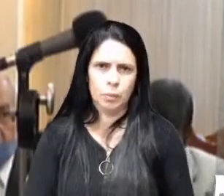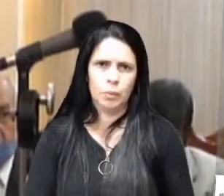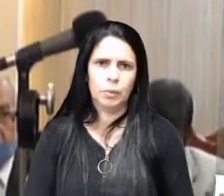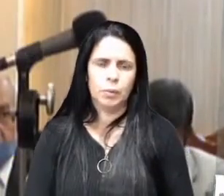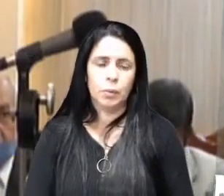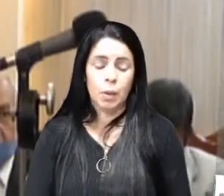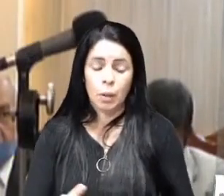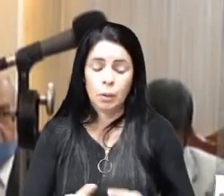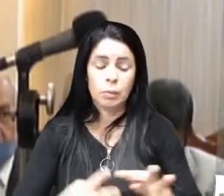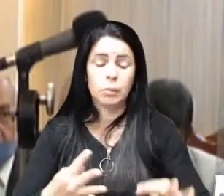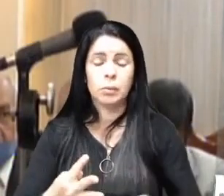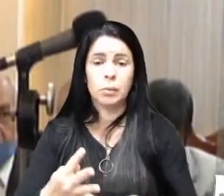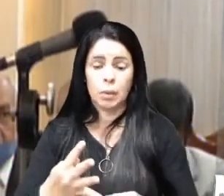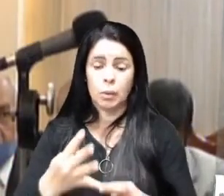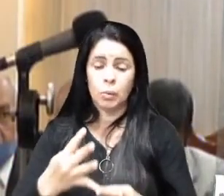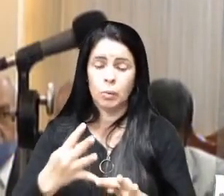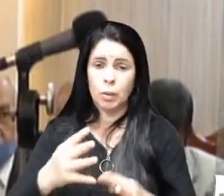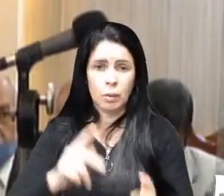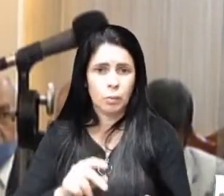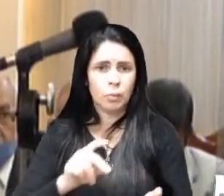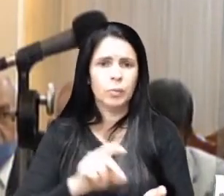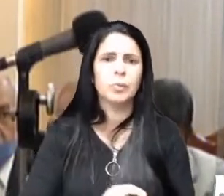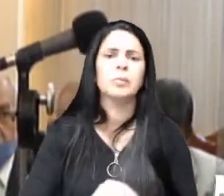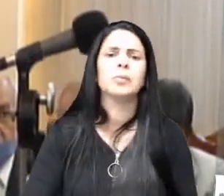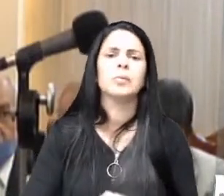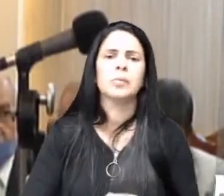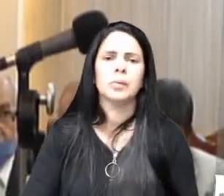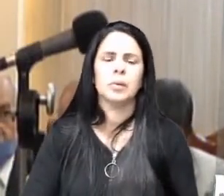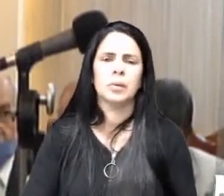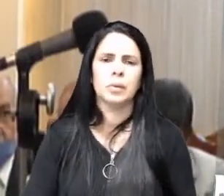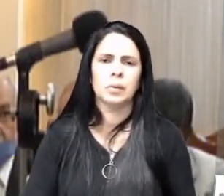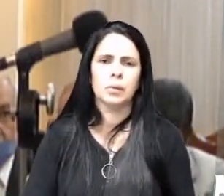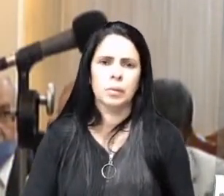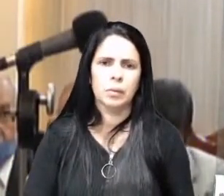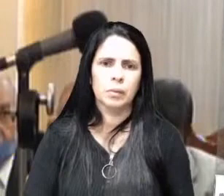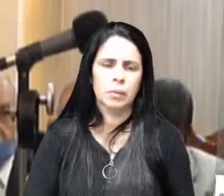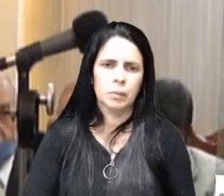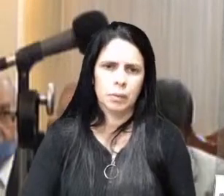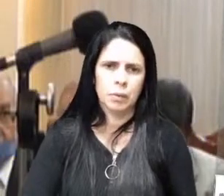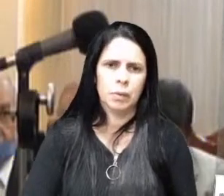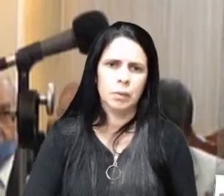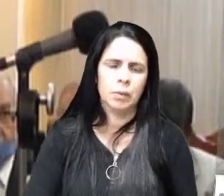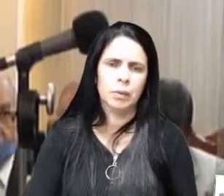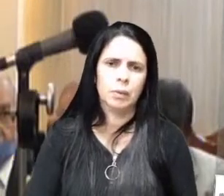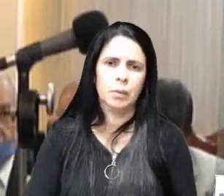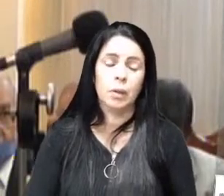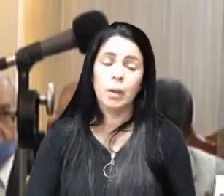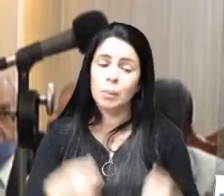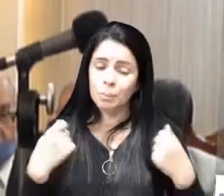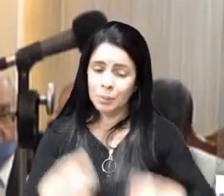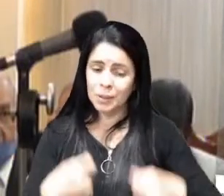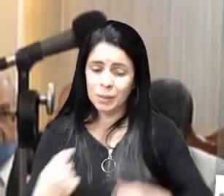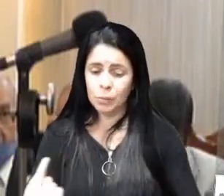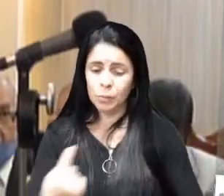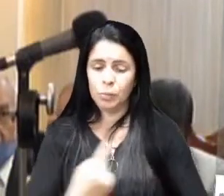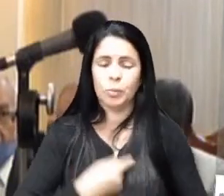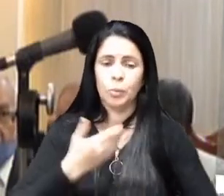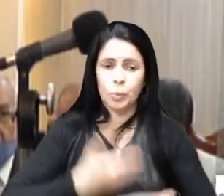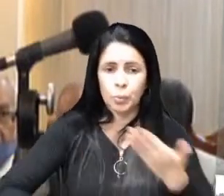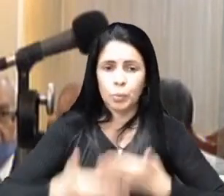a quarta verdade que eu extraio aí é que a gente precisa manifestar terno amor uns pelos outros.